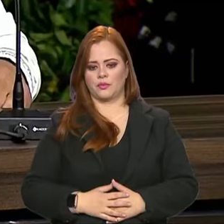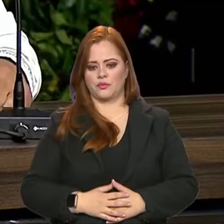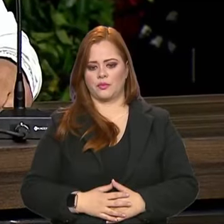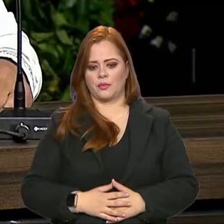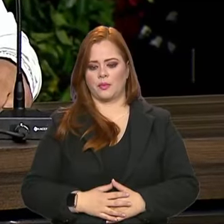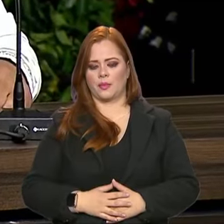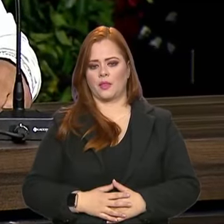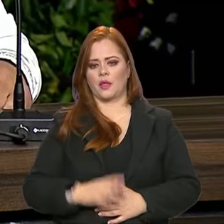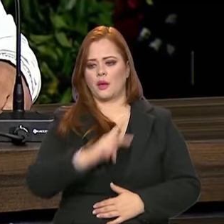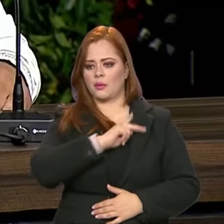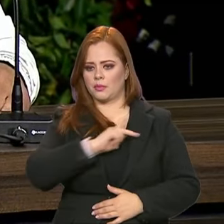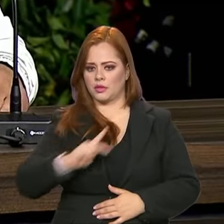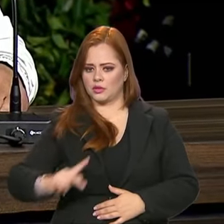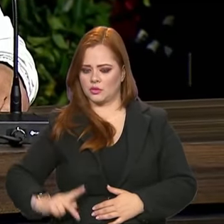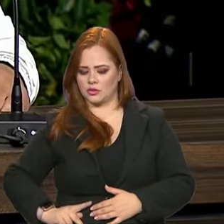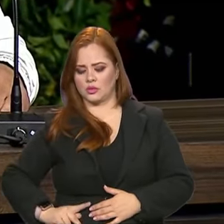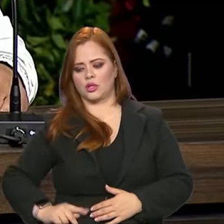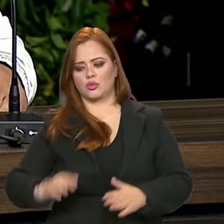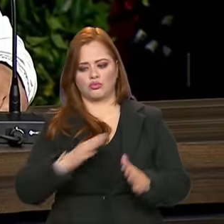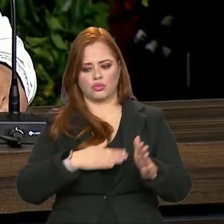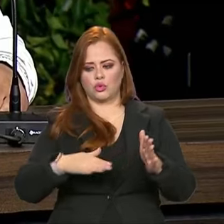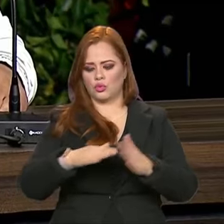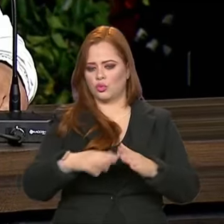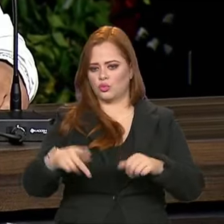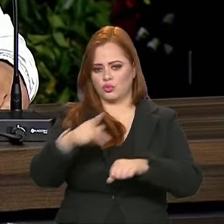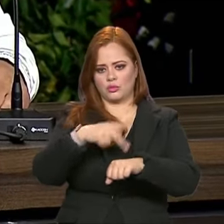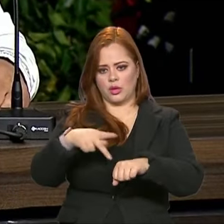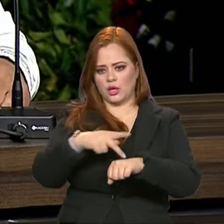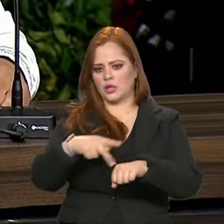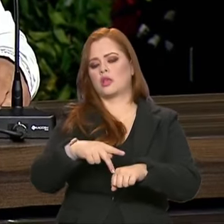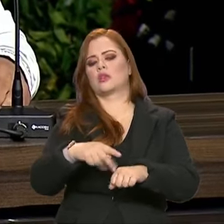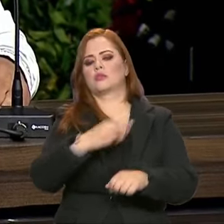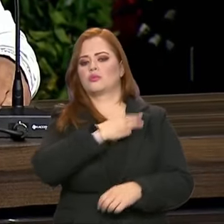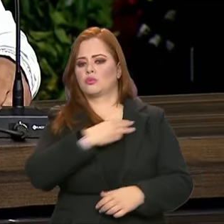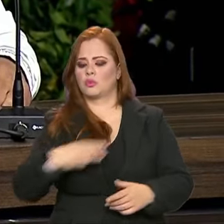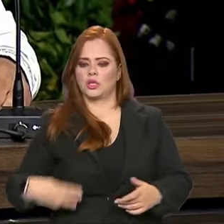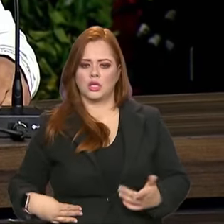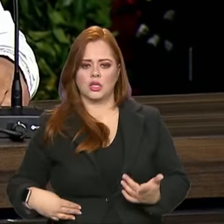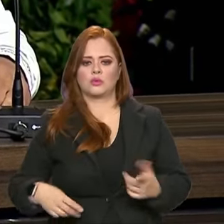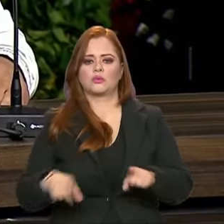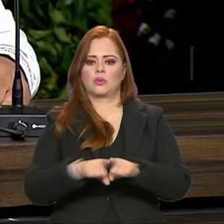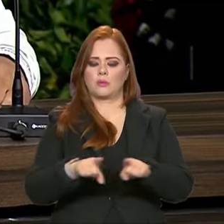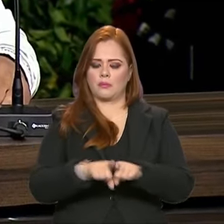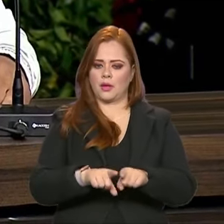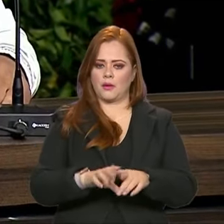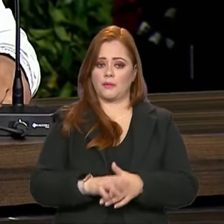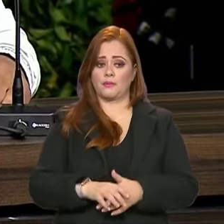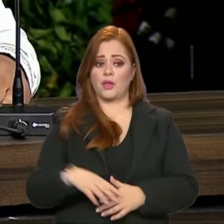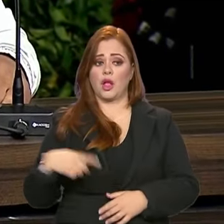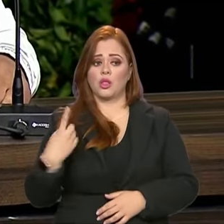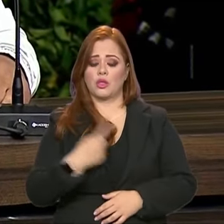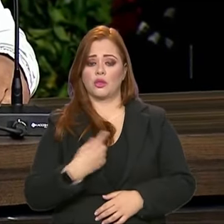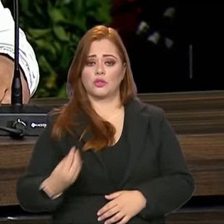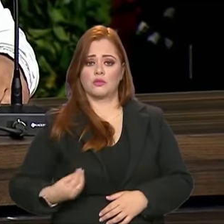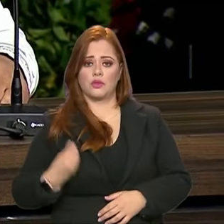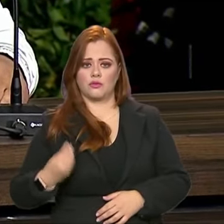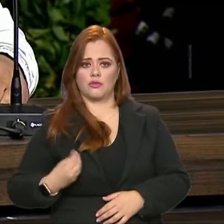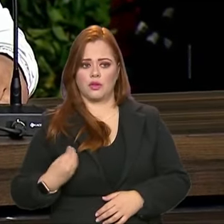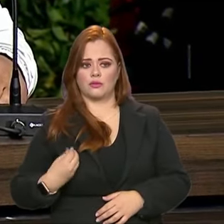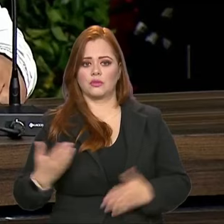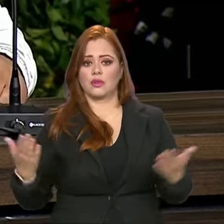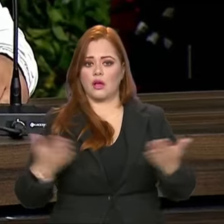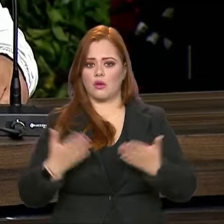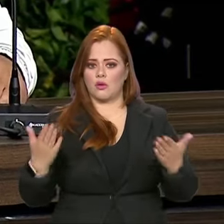Senhores presidentes, senhoras presidentes, senhoras ministras, vivemos um grande